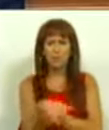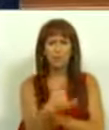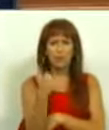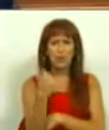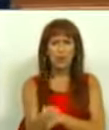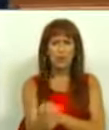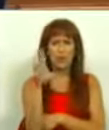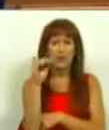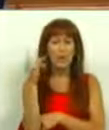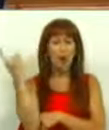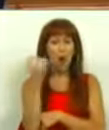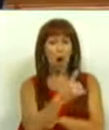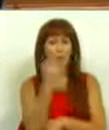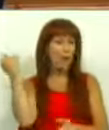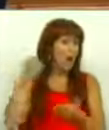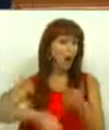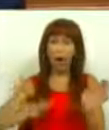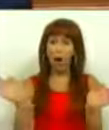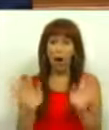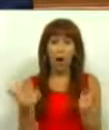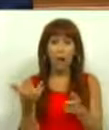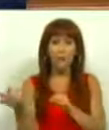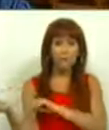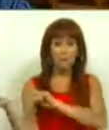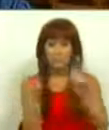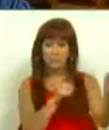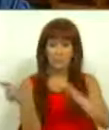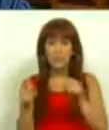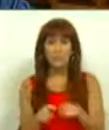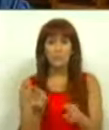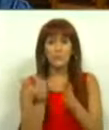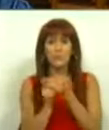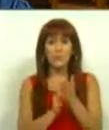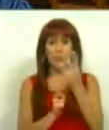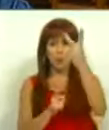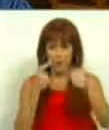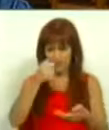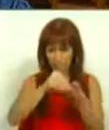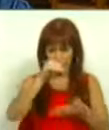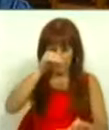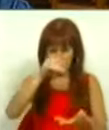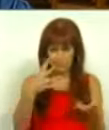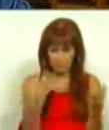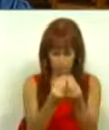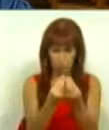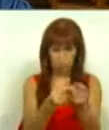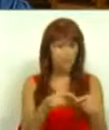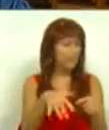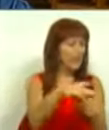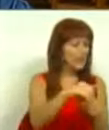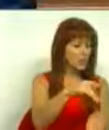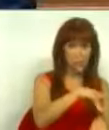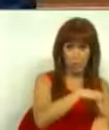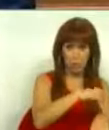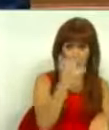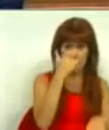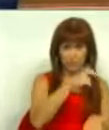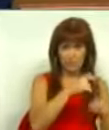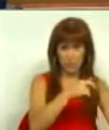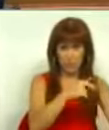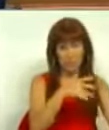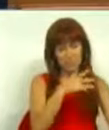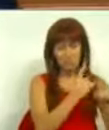19.264/2010, que obriga para isenção de pagamento de transportes a dois critérios cumulativos: a situação clínica que